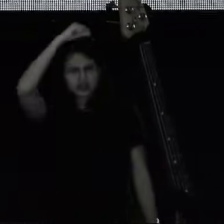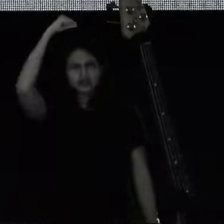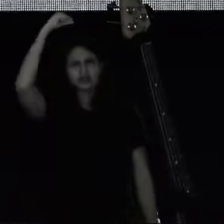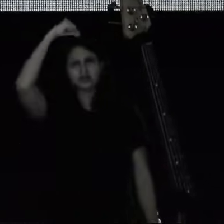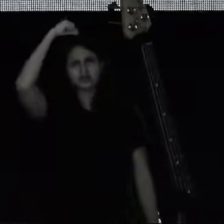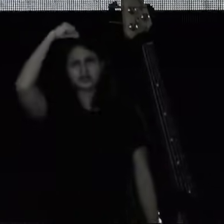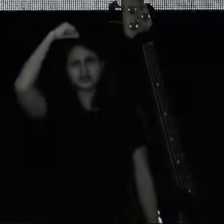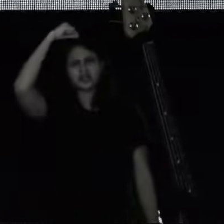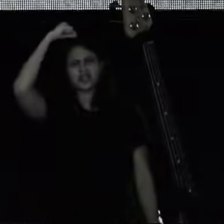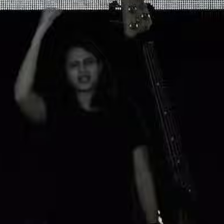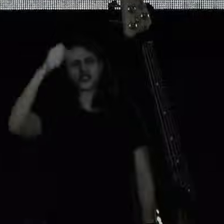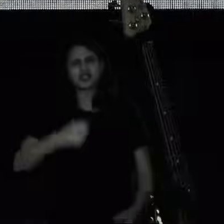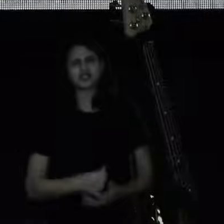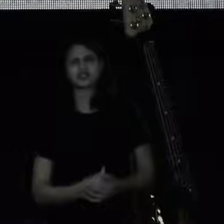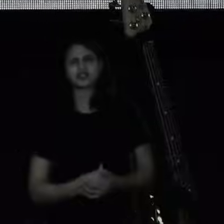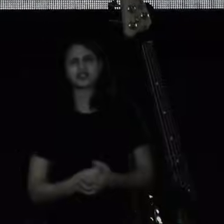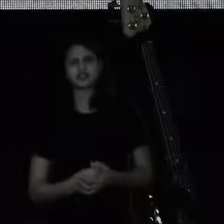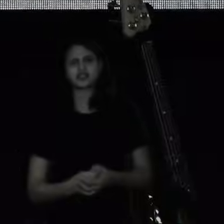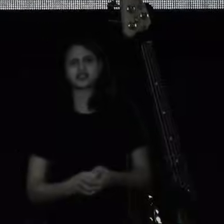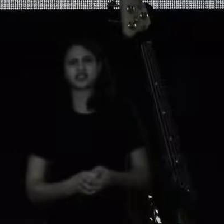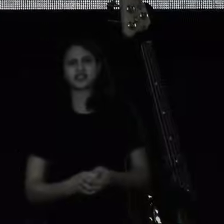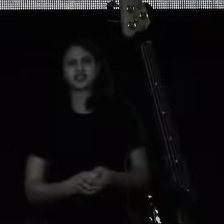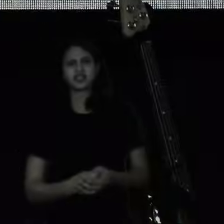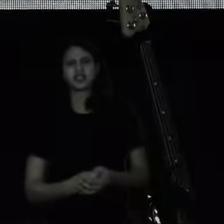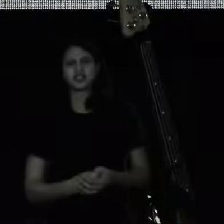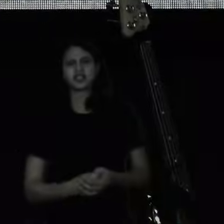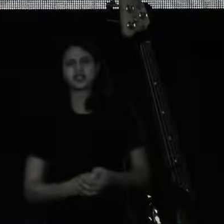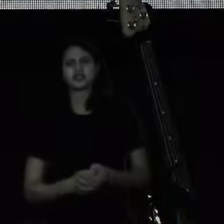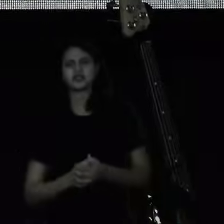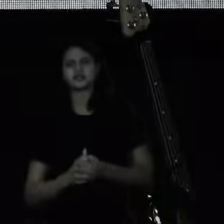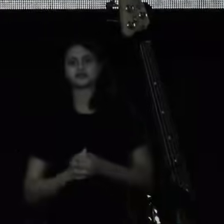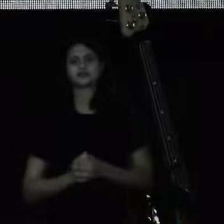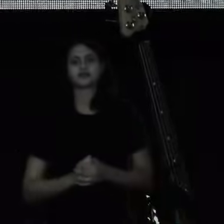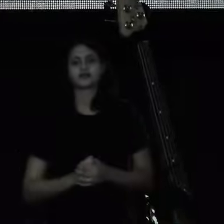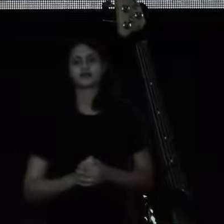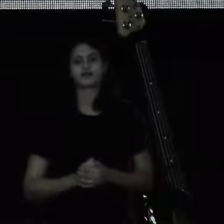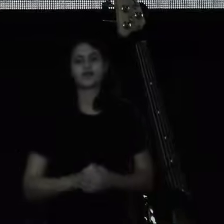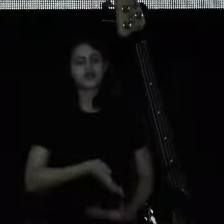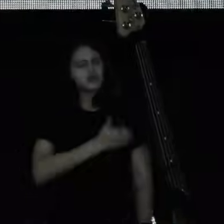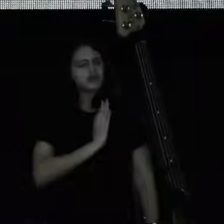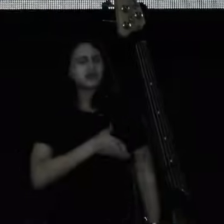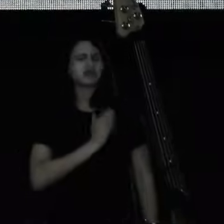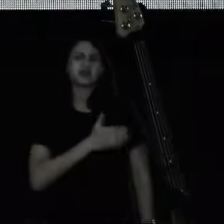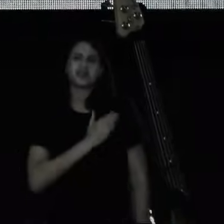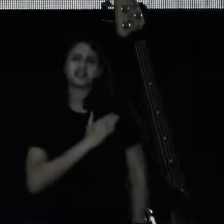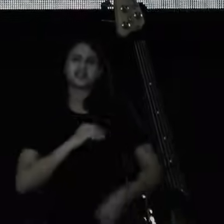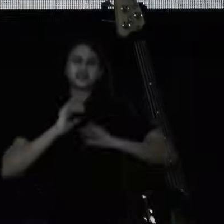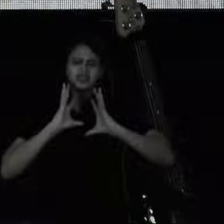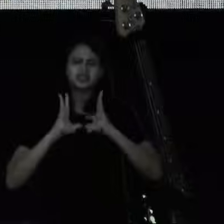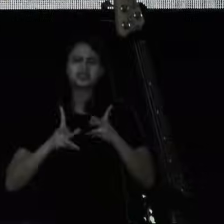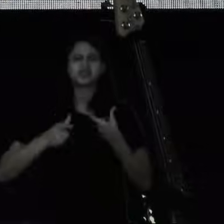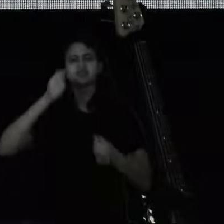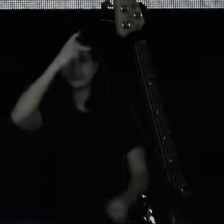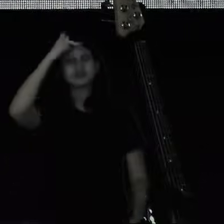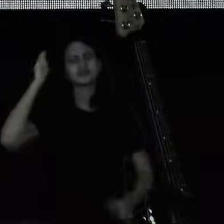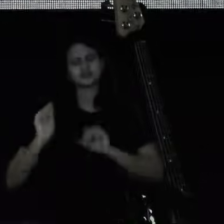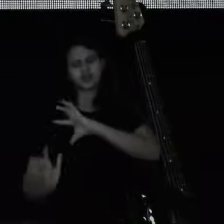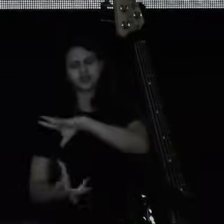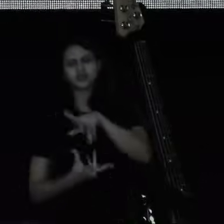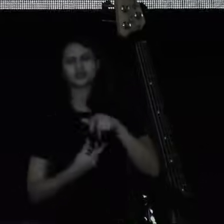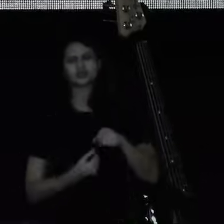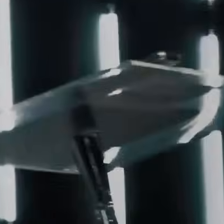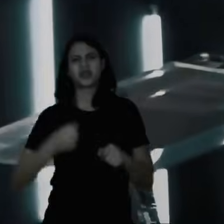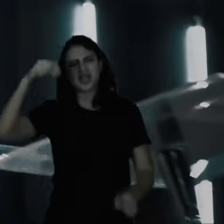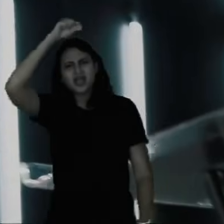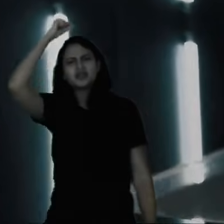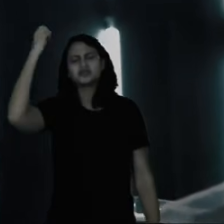tem dominado o coração de gente do mundo todo, é esse espírito, rejeição. Aí isso